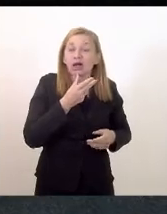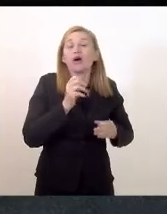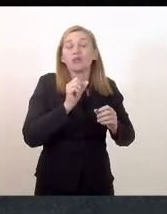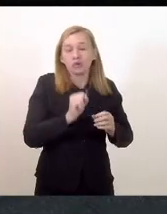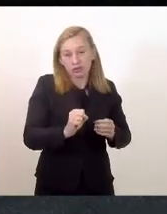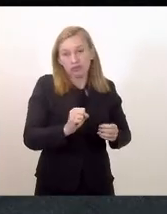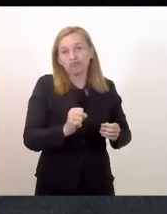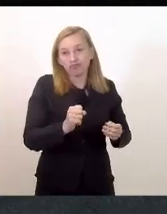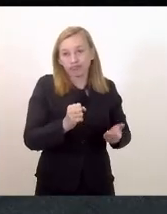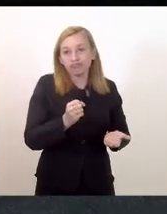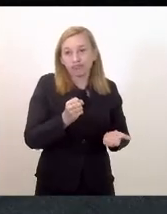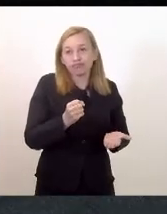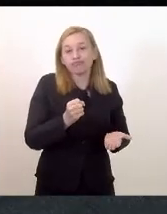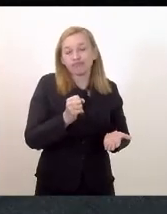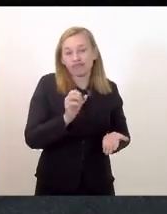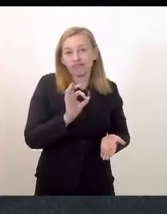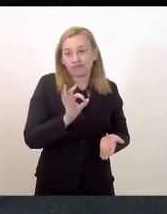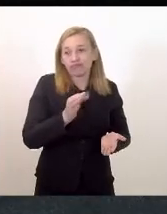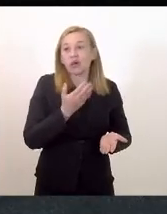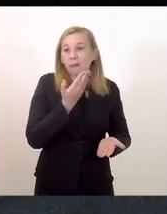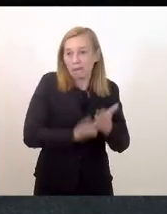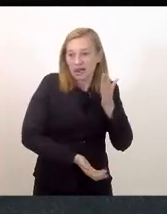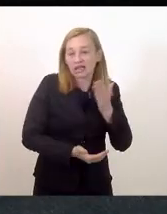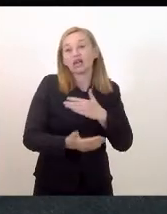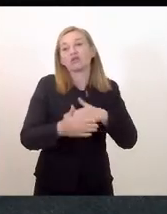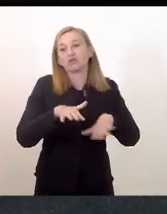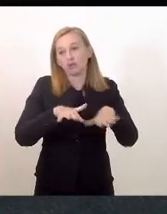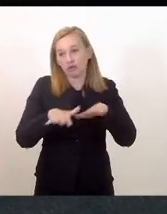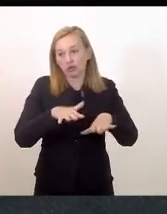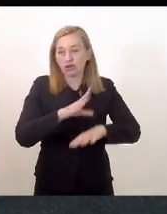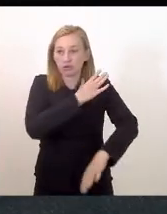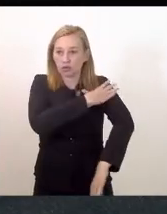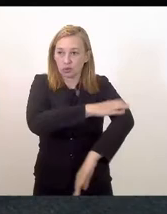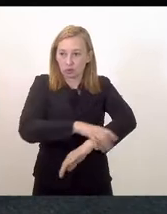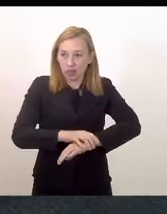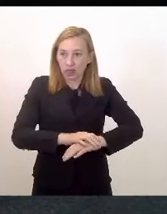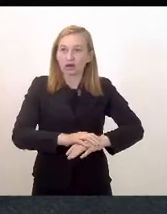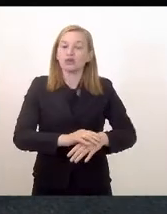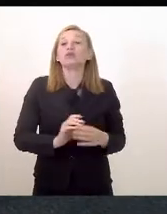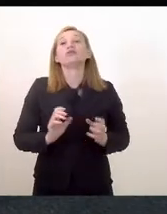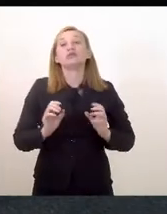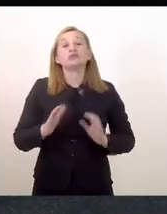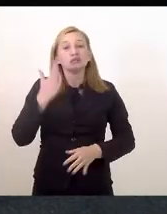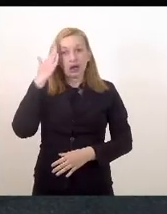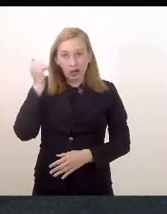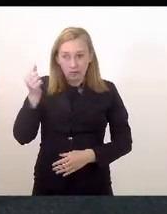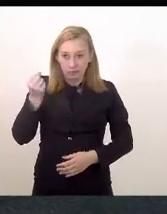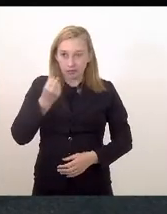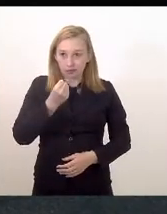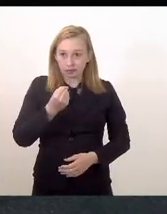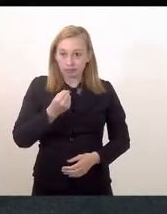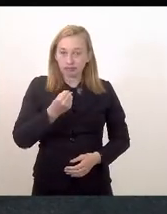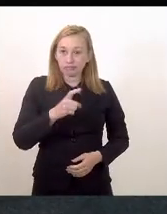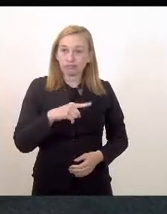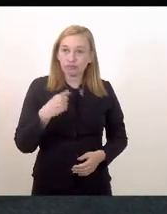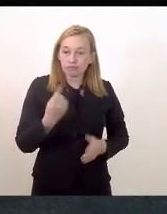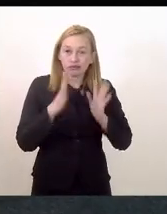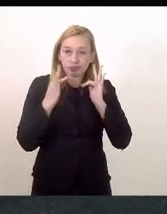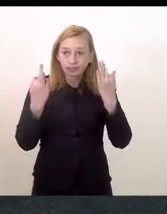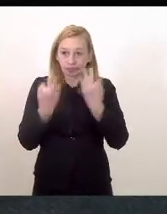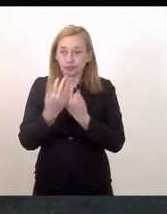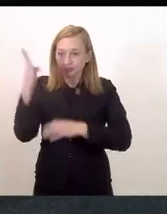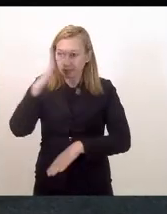pode vir realmente, de fato, a perder os movimentos. Nós sabemos que a maioria das nossas famílias brasileiras hoje